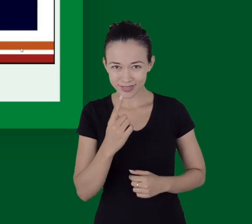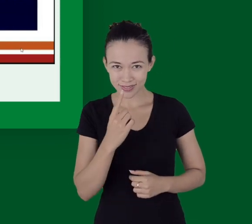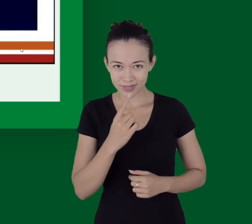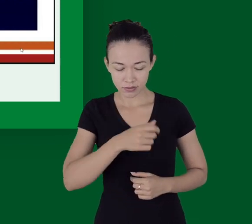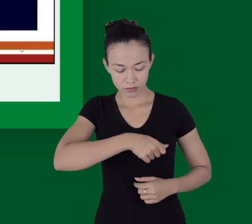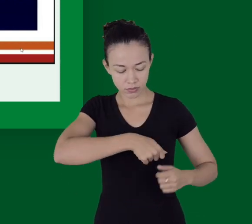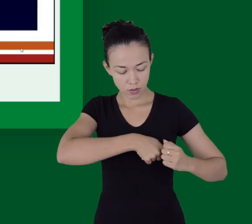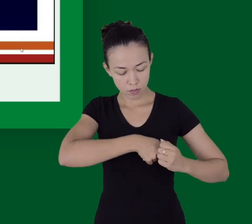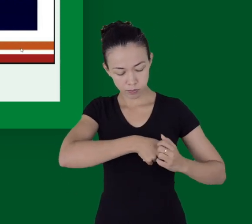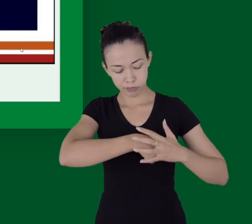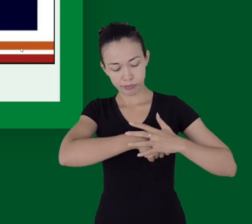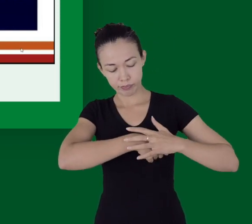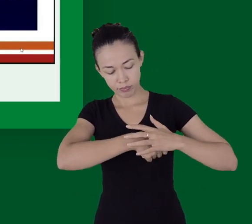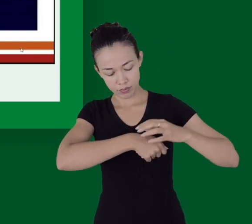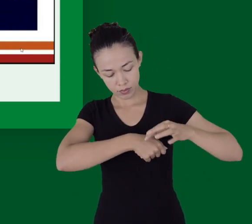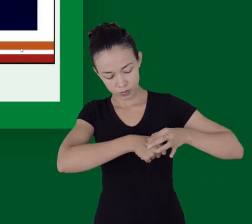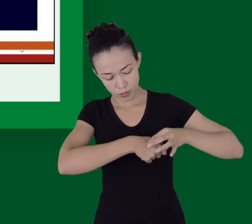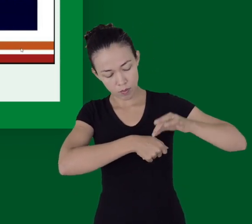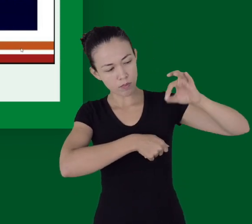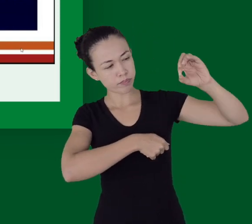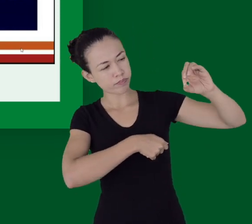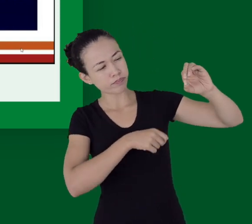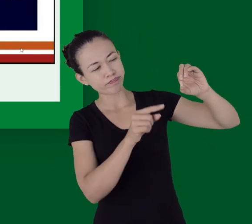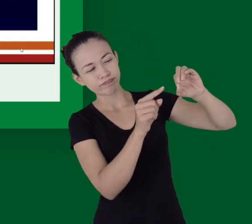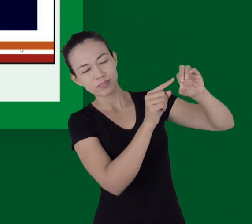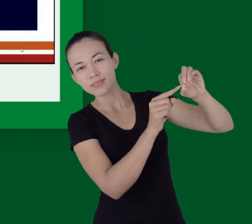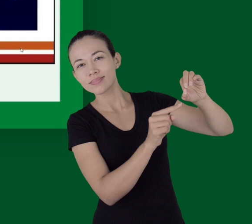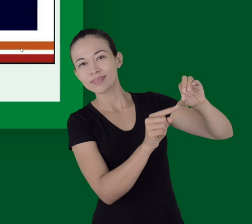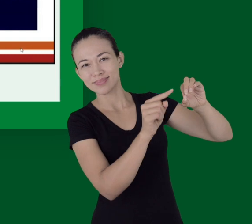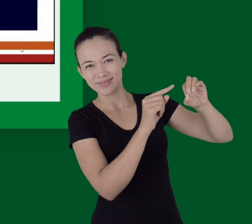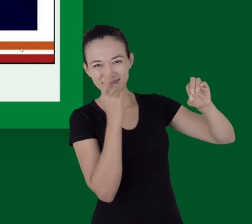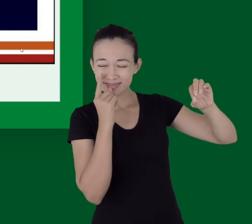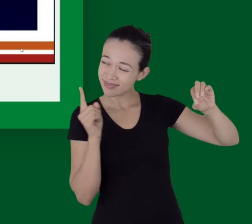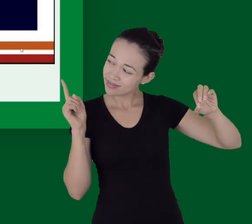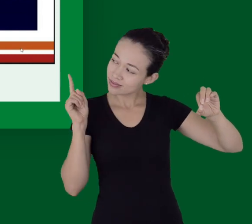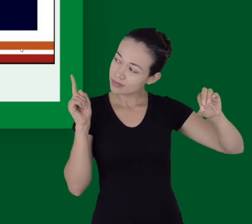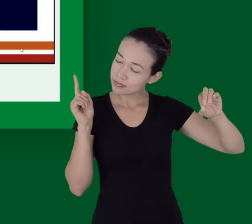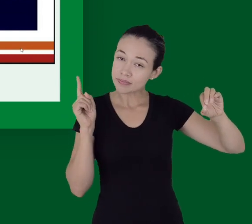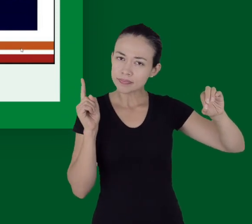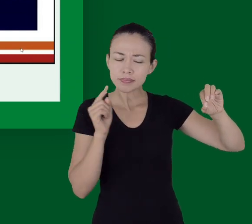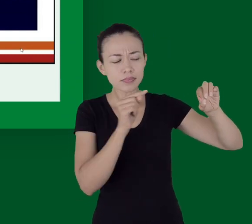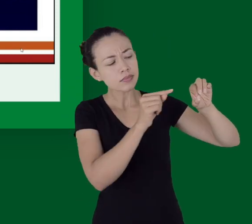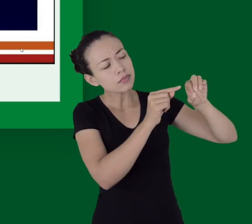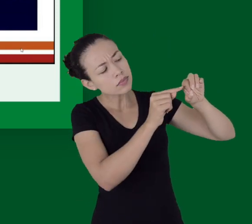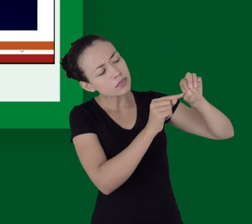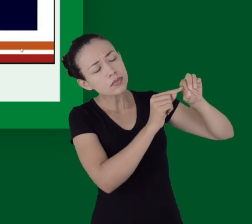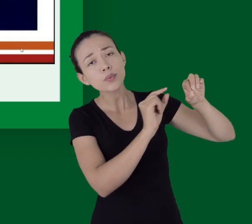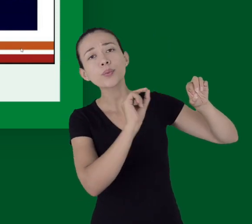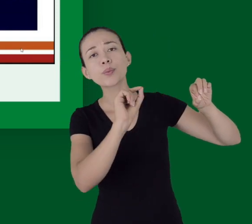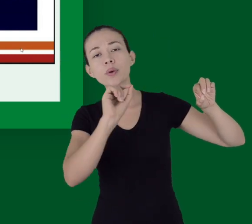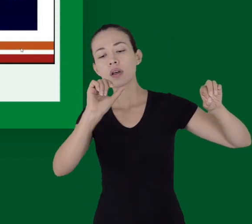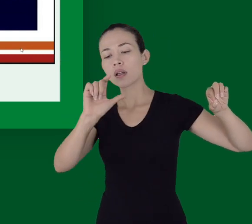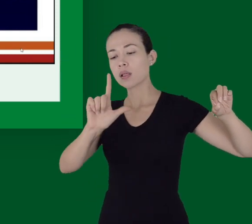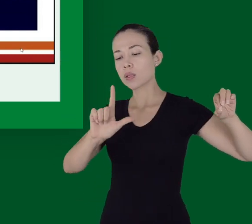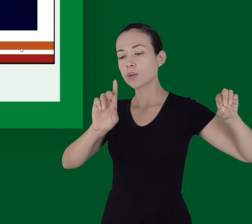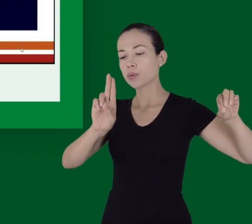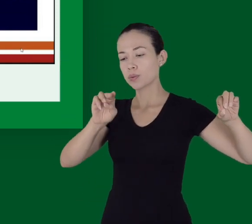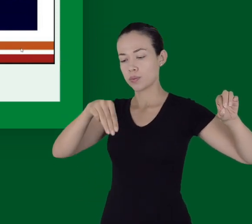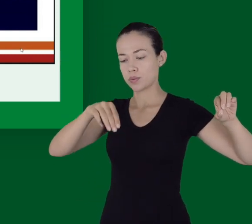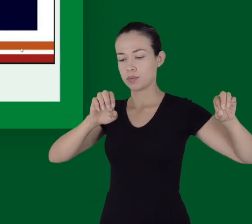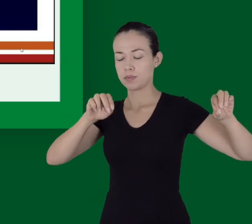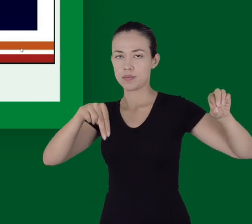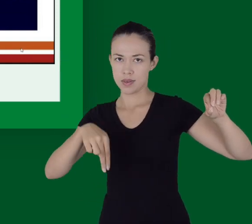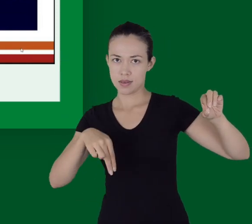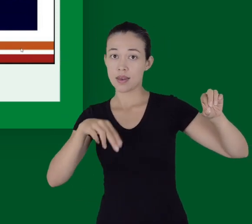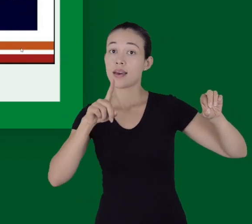Que está aí ilustrada no slide. A artéria, o lúmen, né? É onde passa o sangue dentro